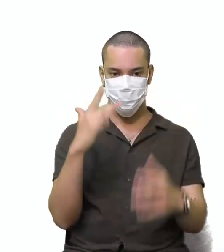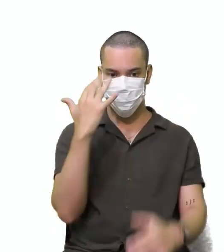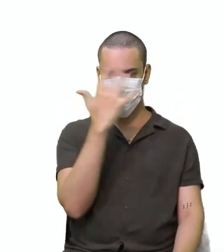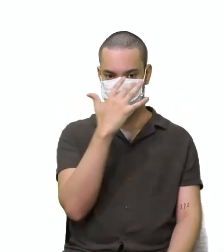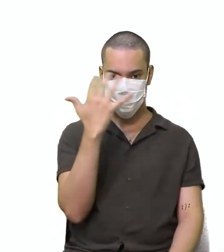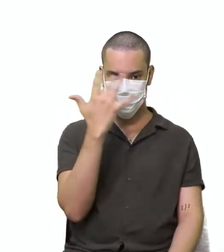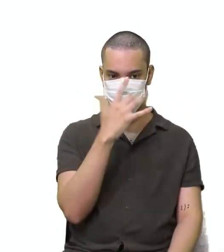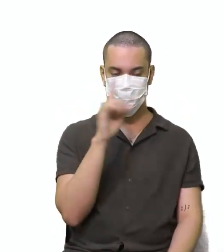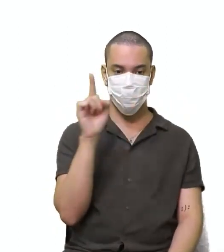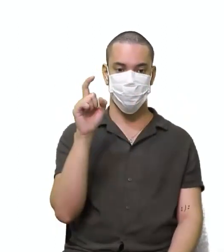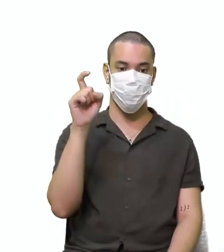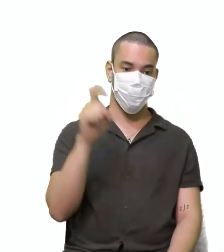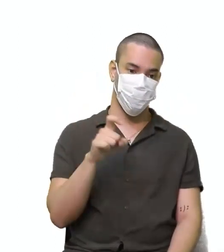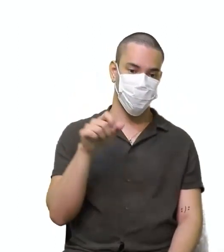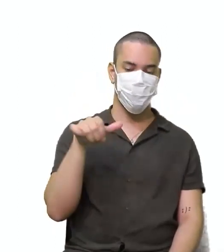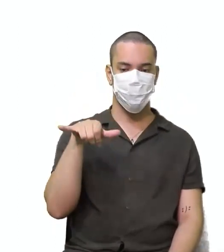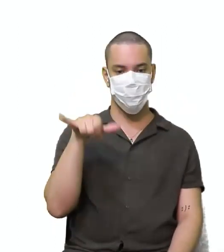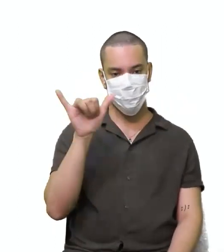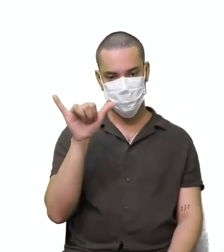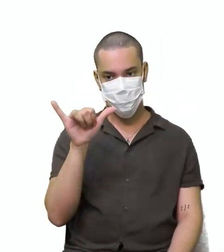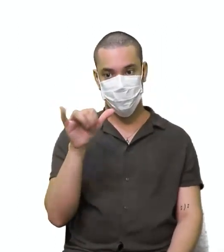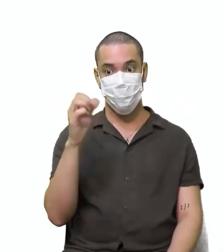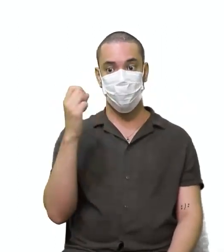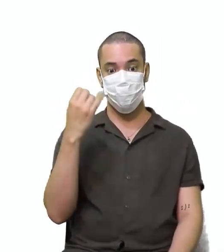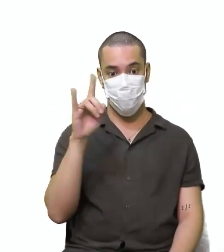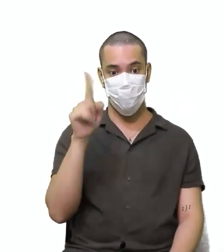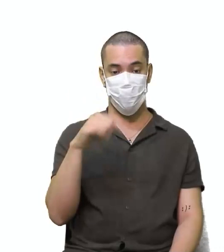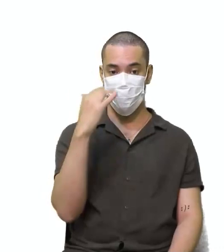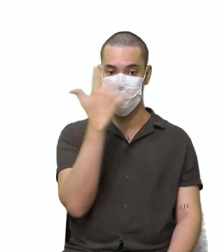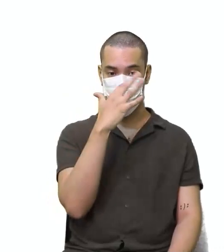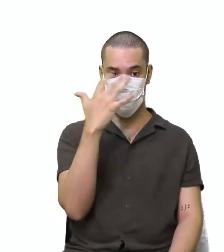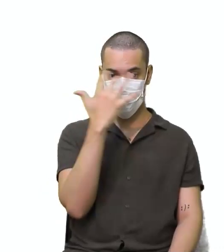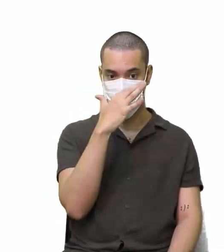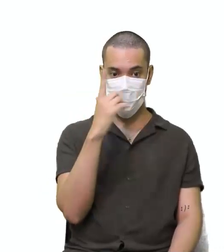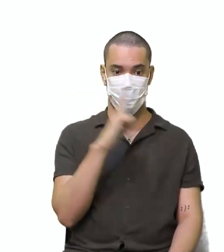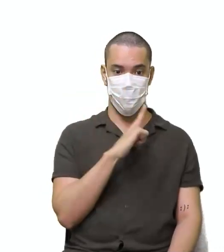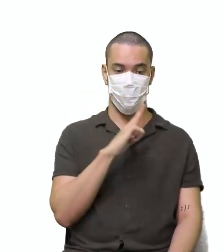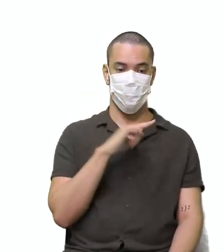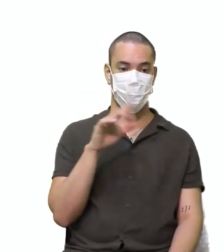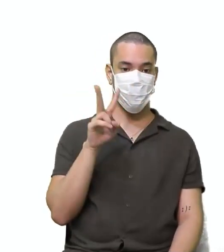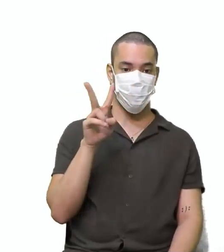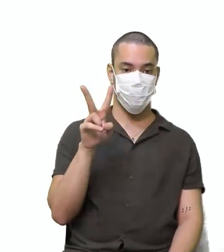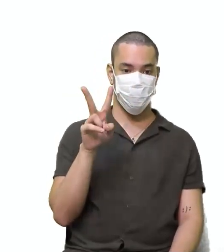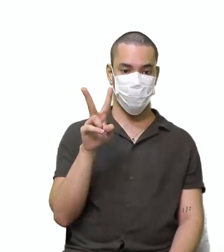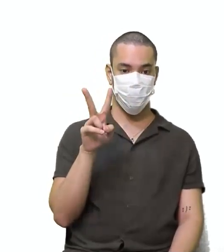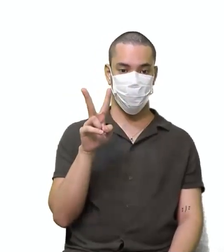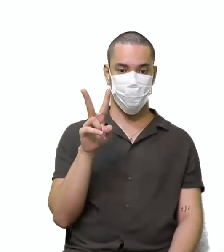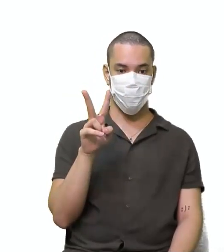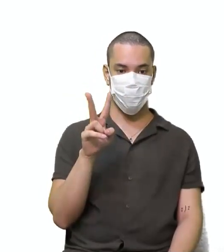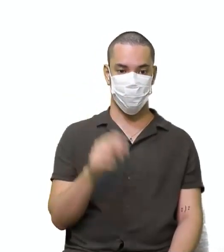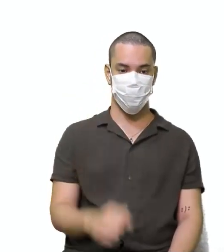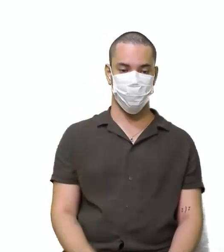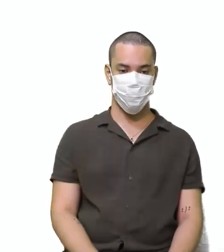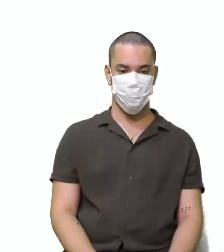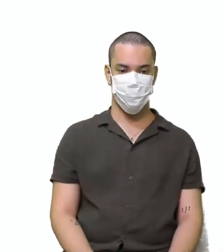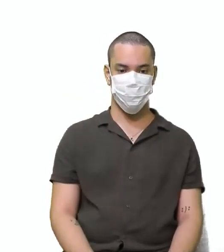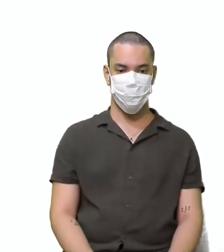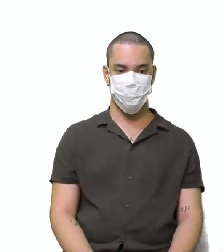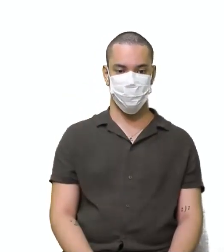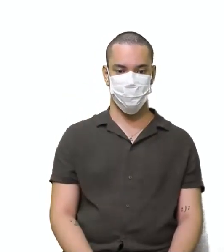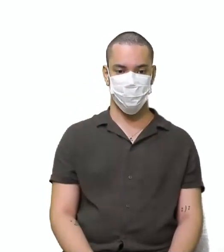ele é XY. Se ele é daltônico, ele tem o Dzinho. Eita! O Dzinho,